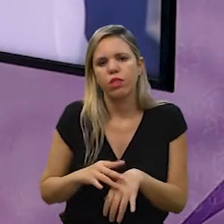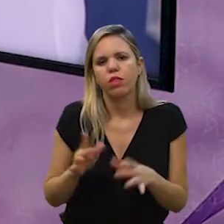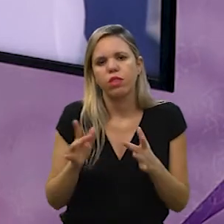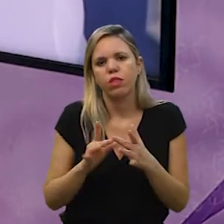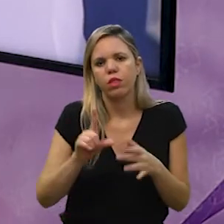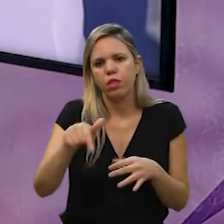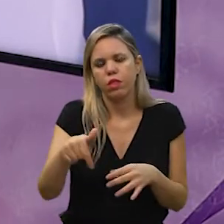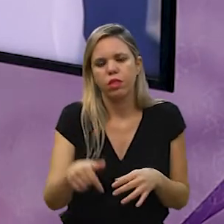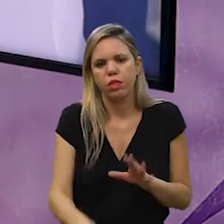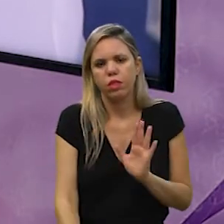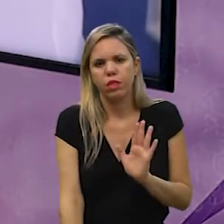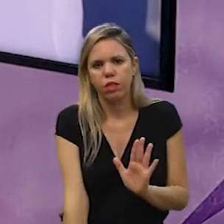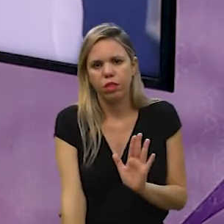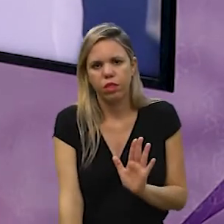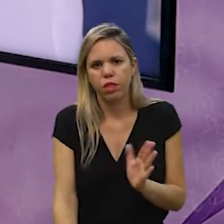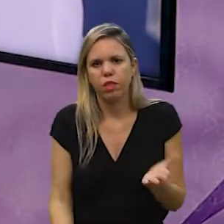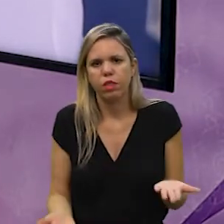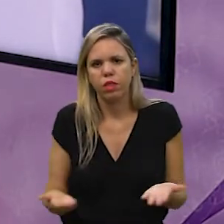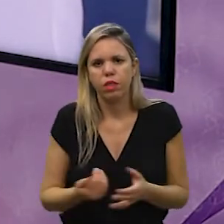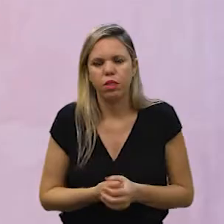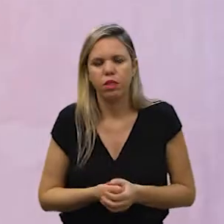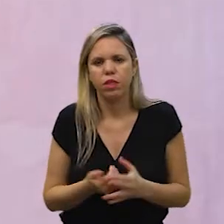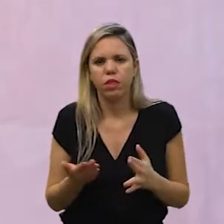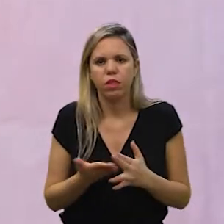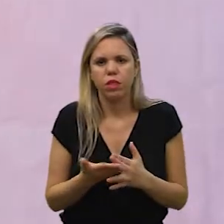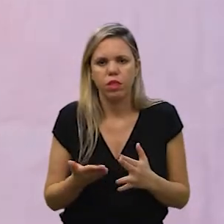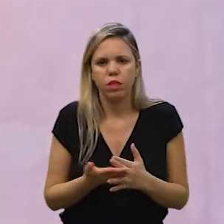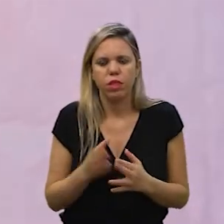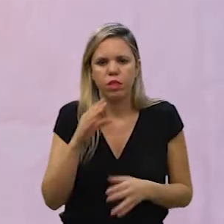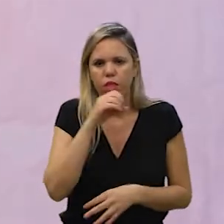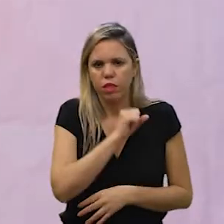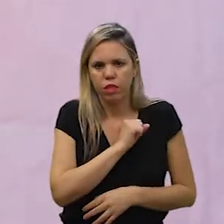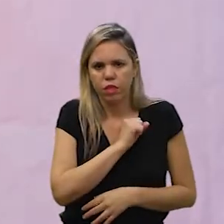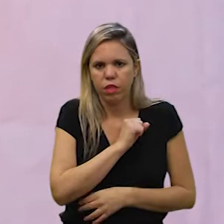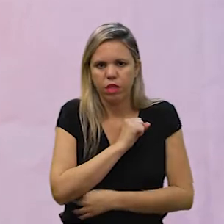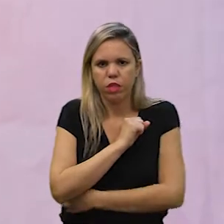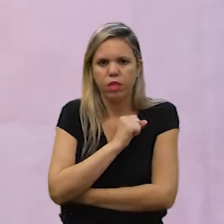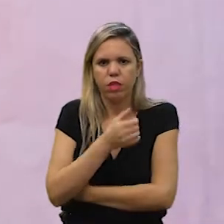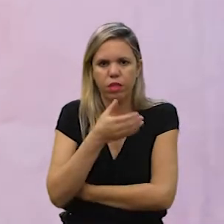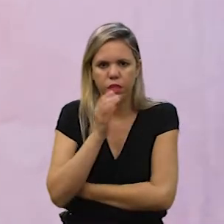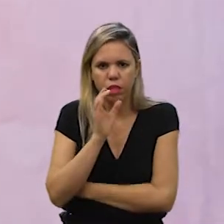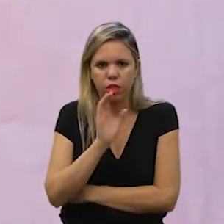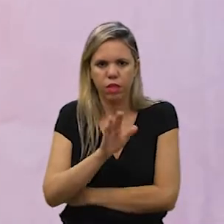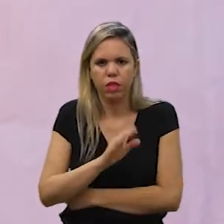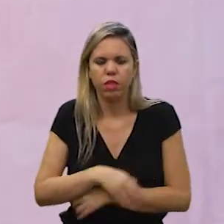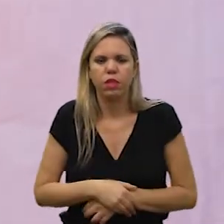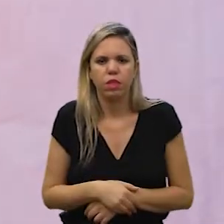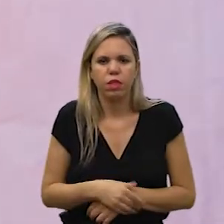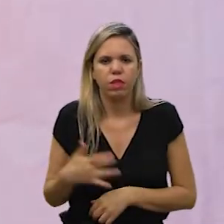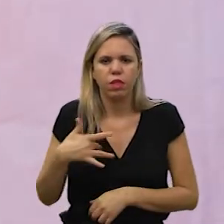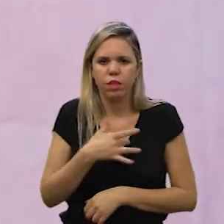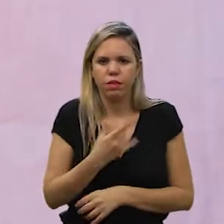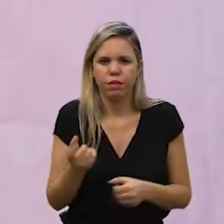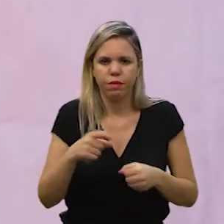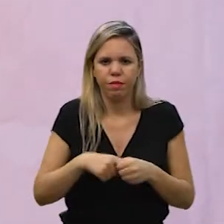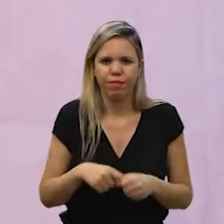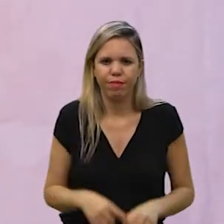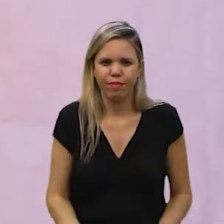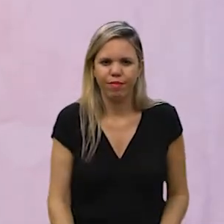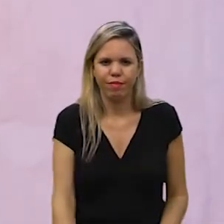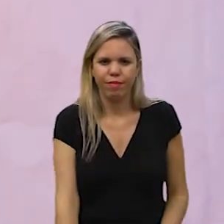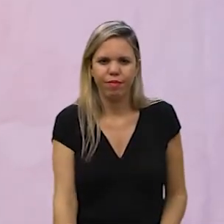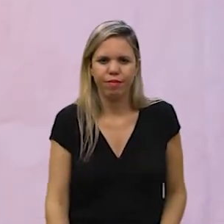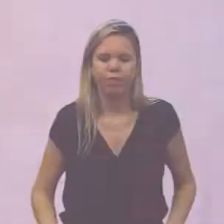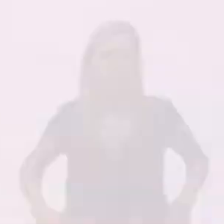de contato daqui a pouquinho, porque antes eu vou chamar um intervalo, é coisa rápida, é só para beber uma água aqui e o Saúde e Vida volta já já,